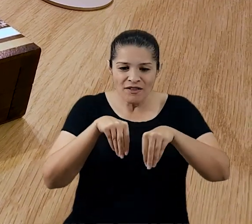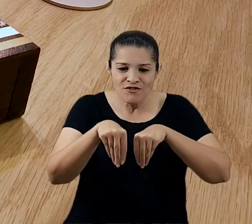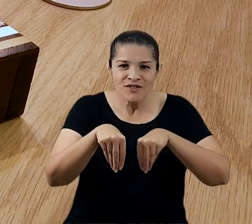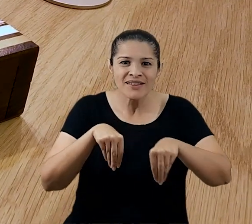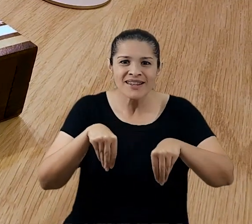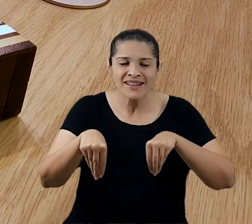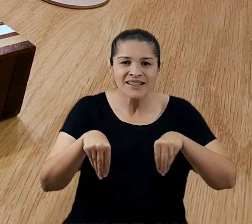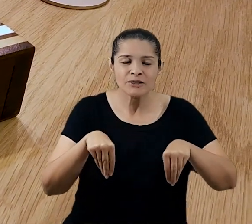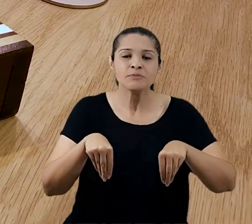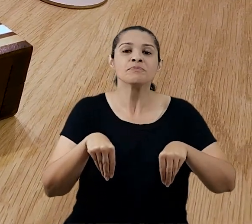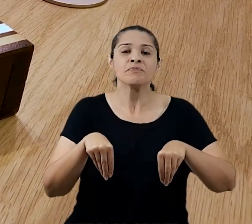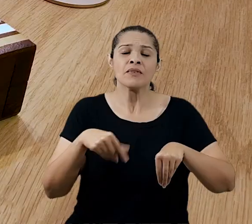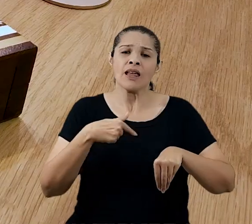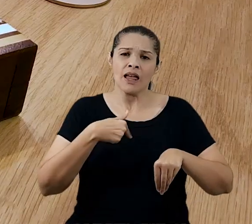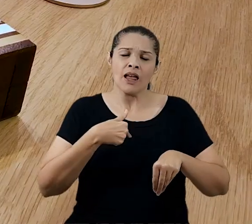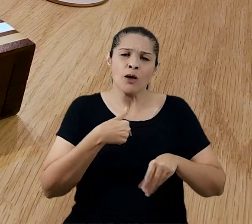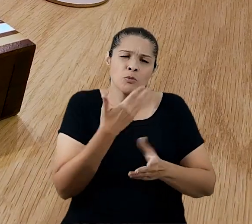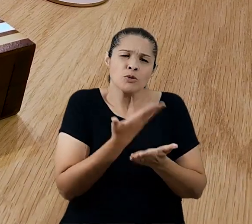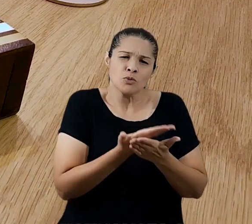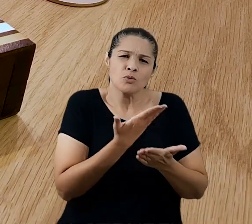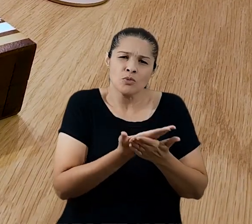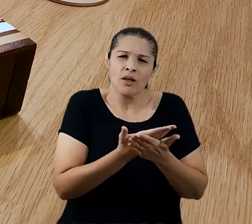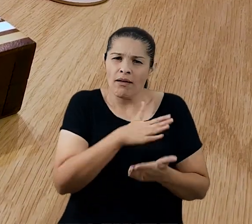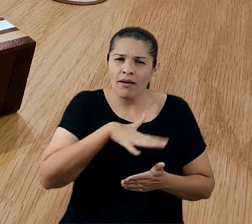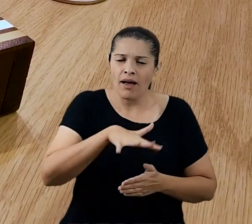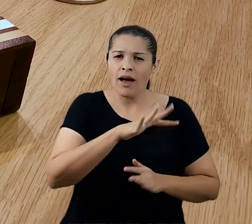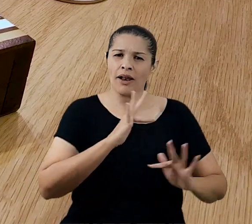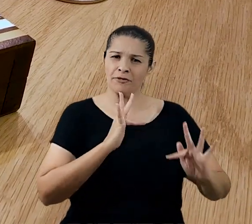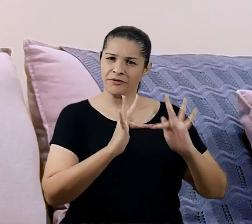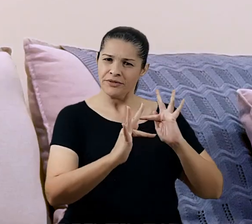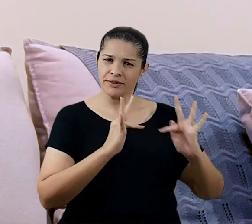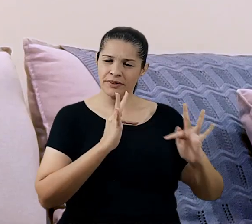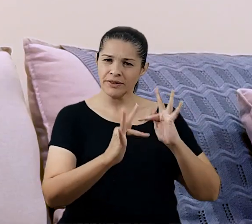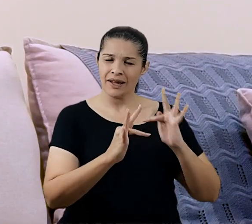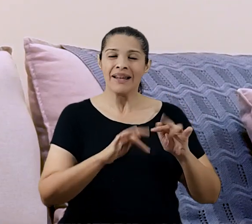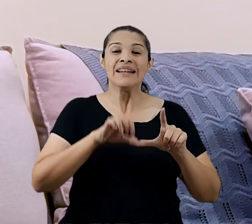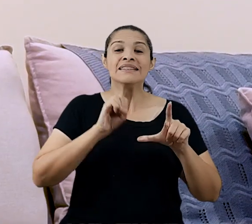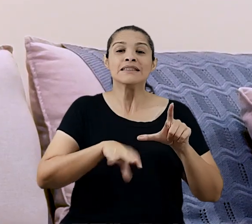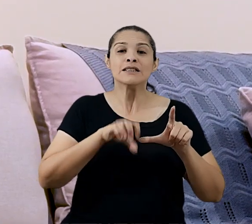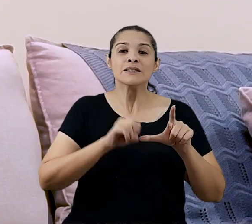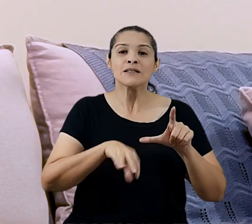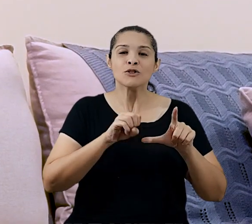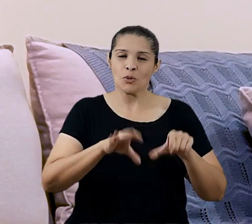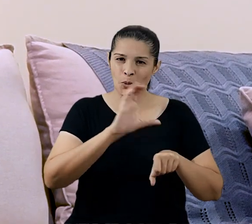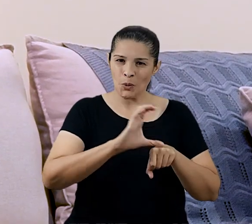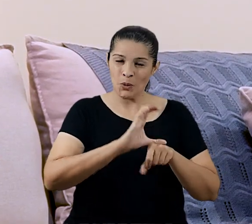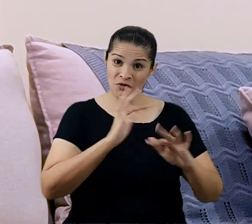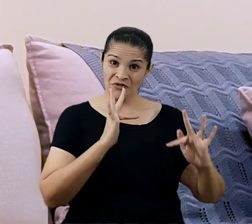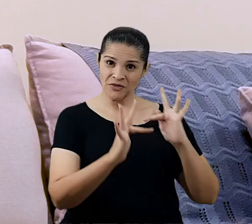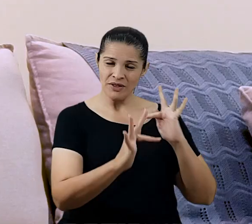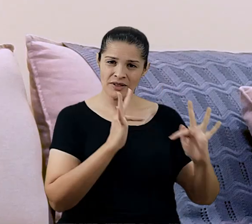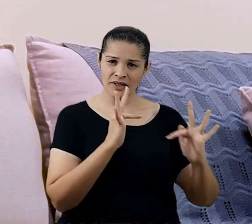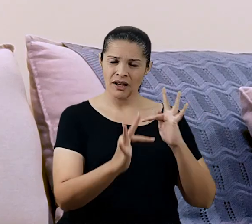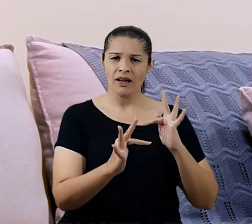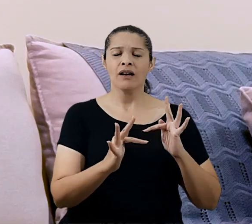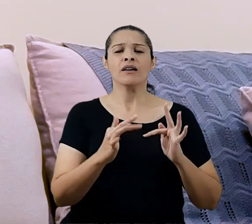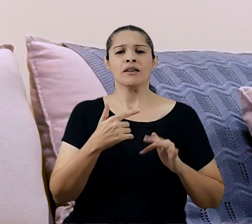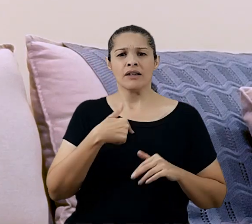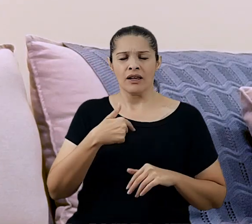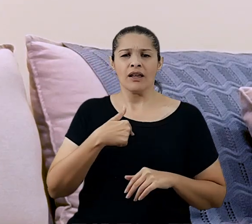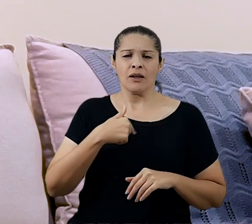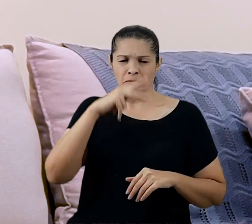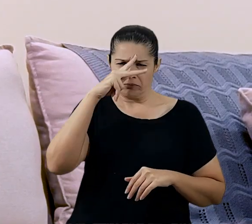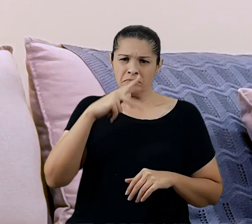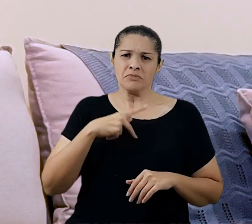Eu fiz física, licenciatura em física no campus aqui da Unesp, com bastante dificuldade